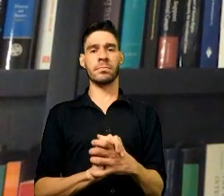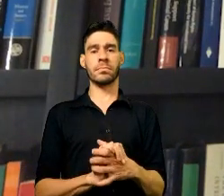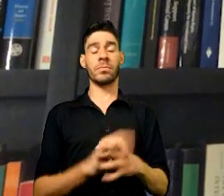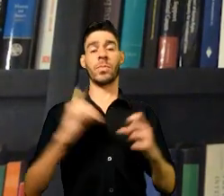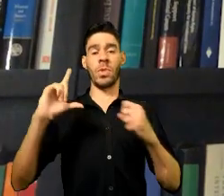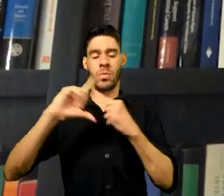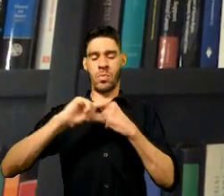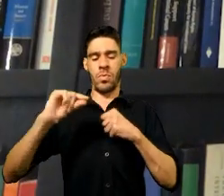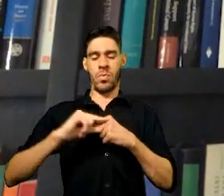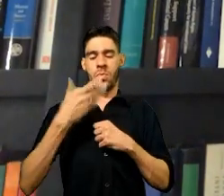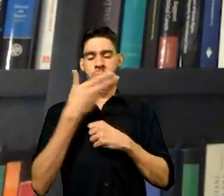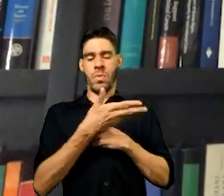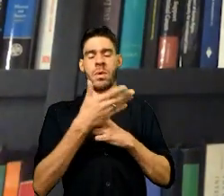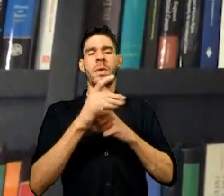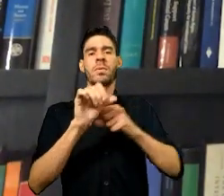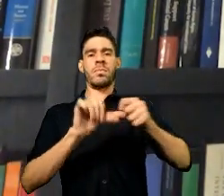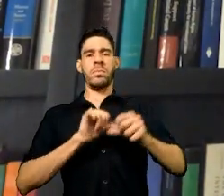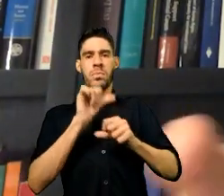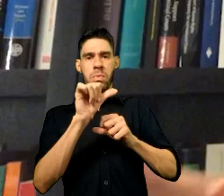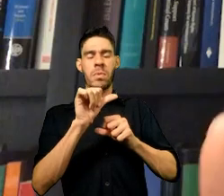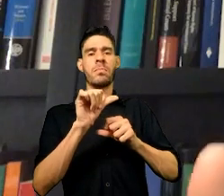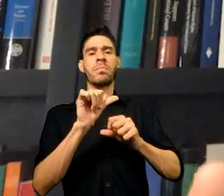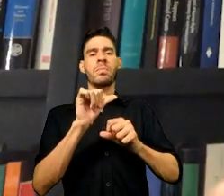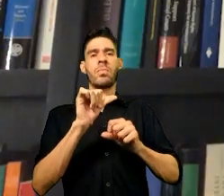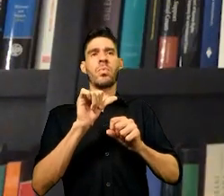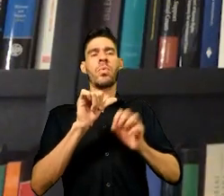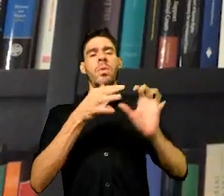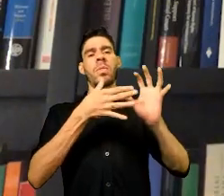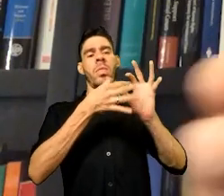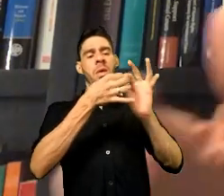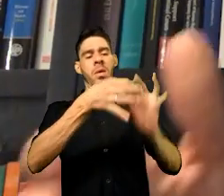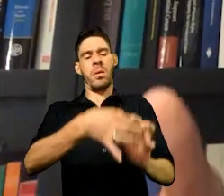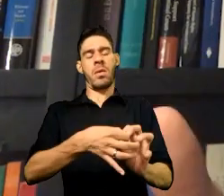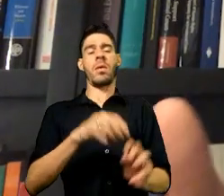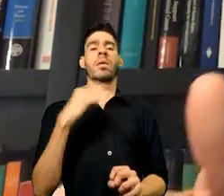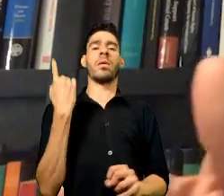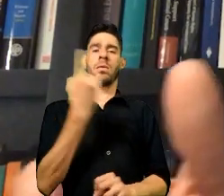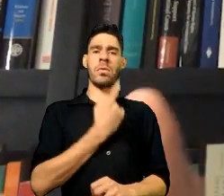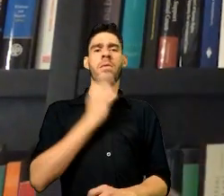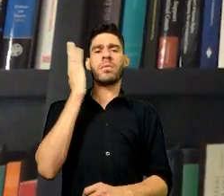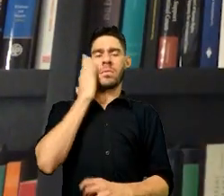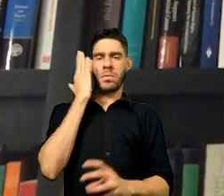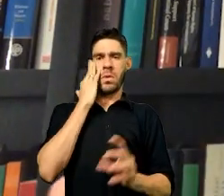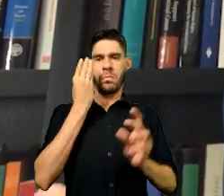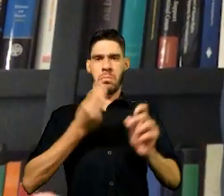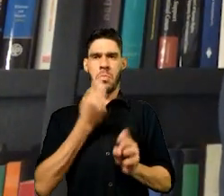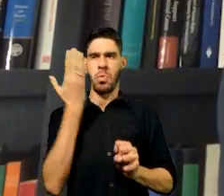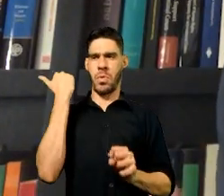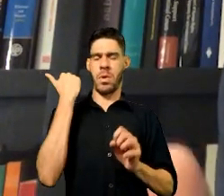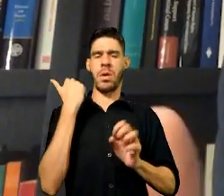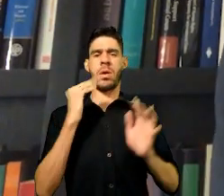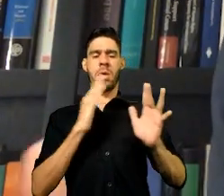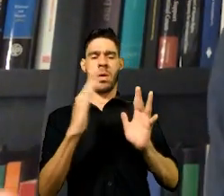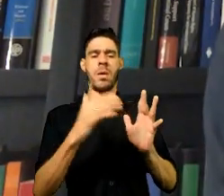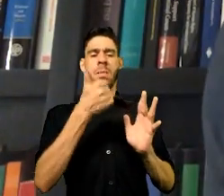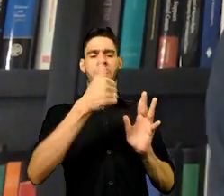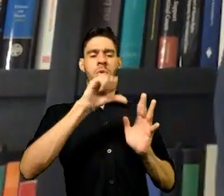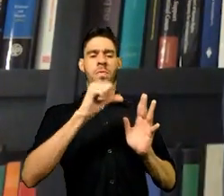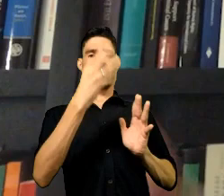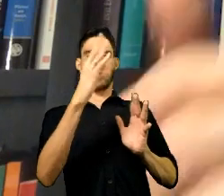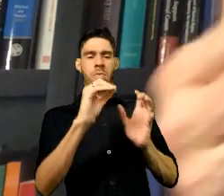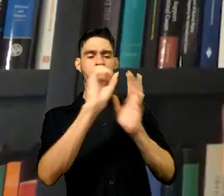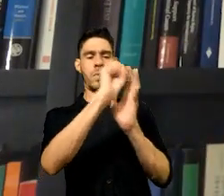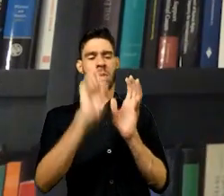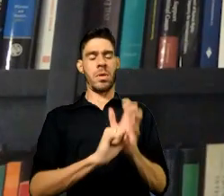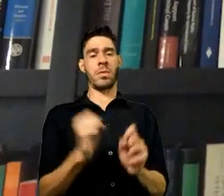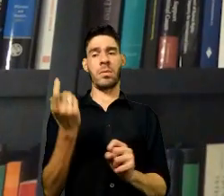Penal. Este artigo ele foi redigido em um contexto, como todos nós sabemos, da década